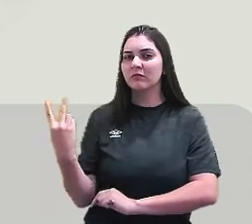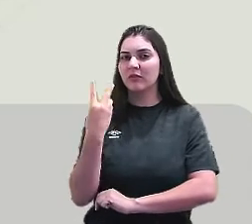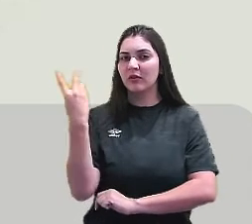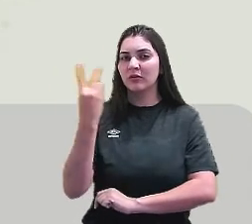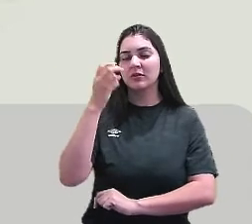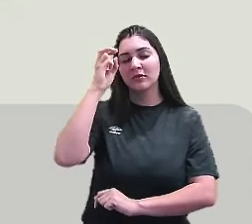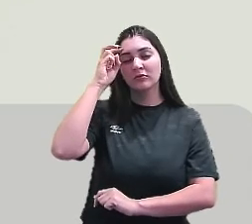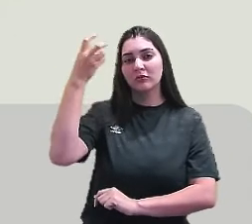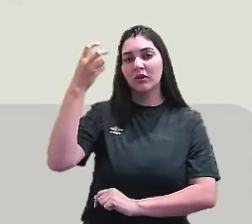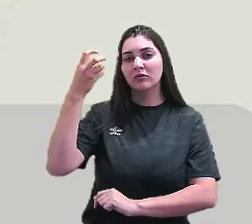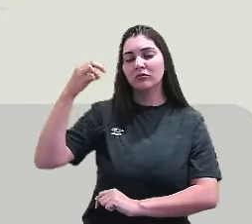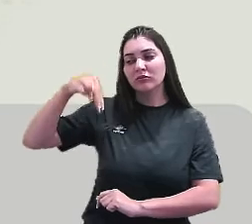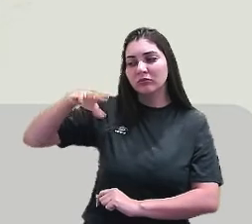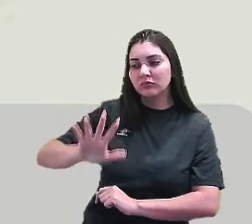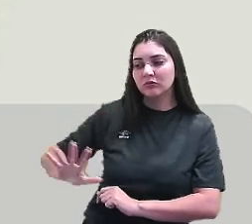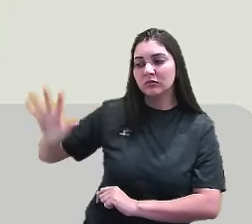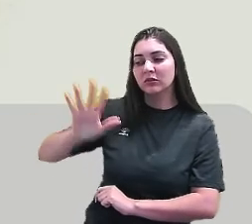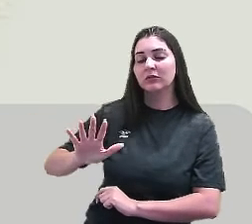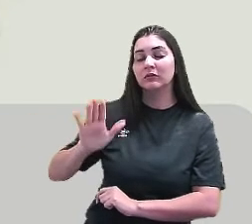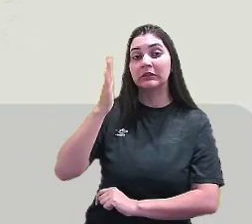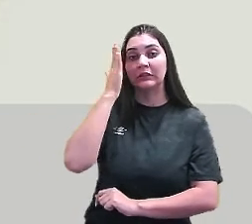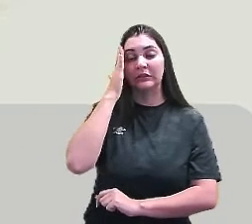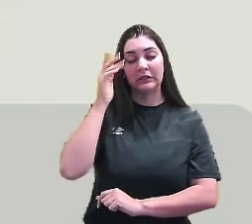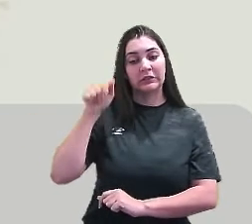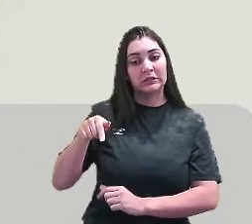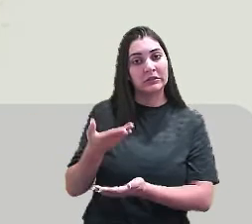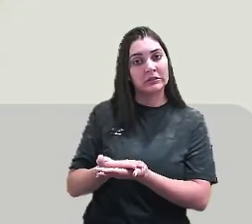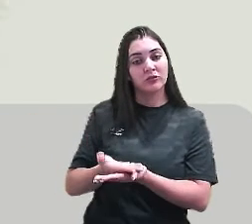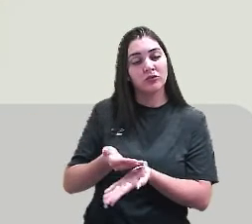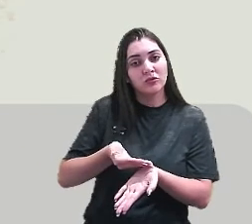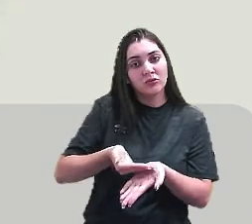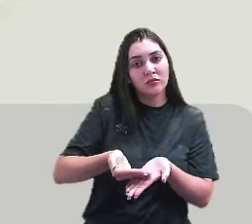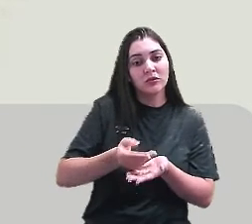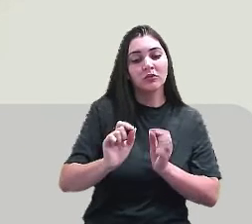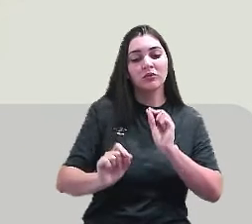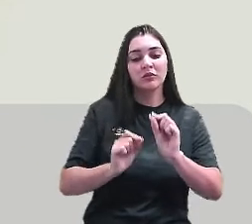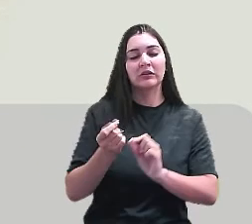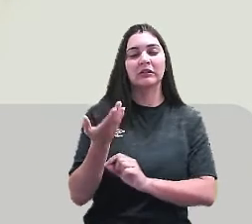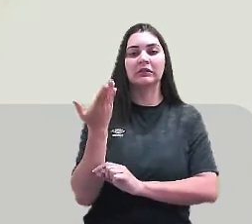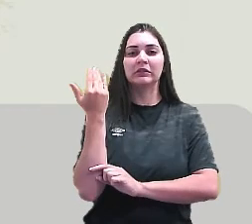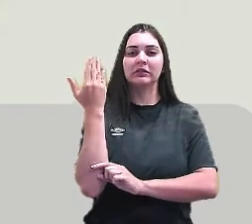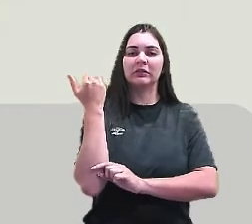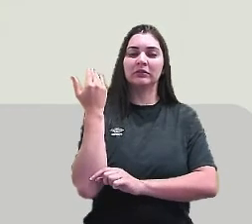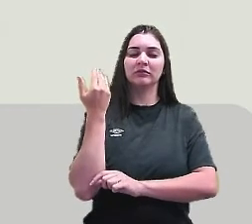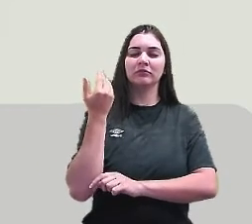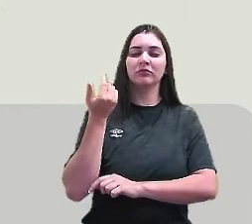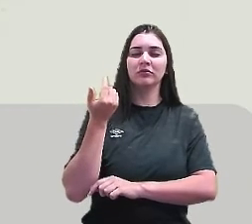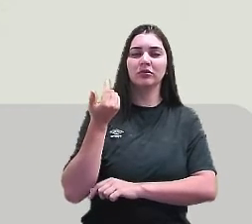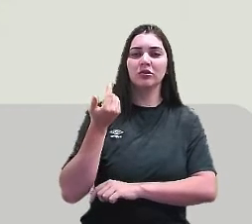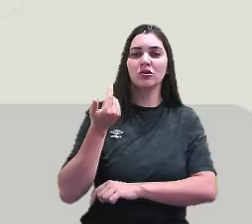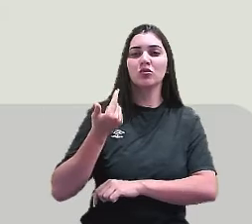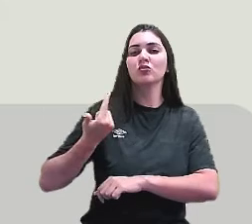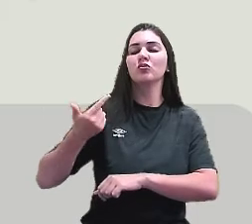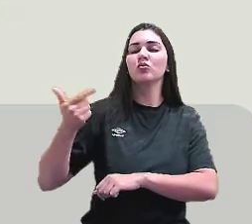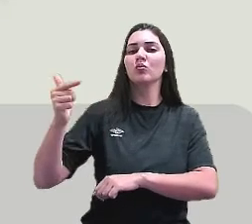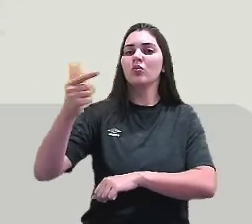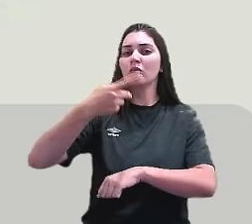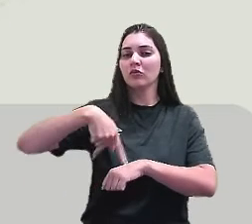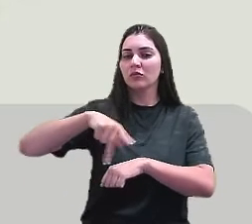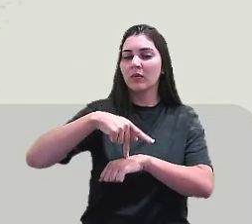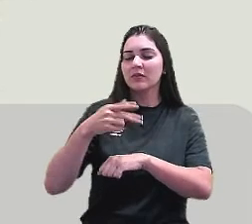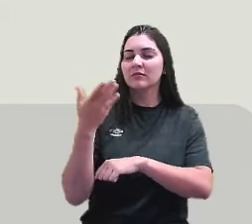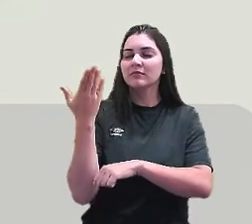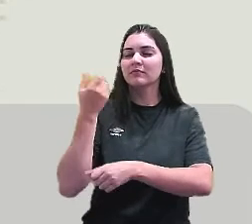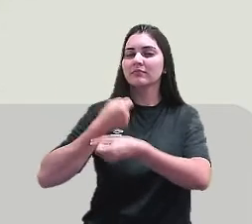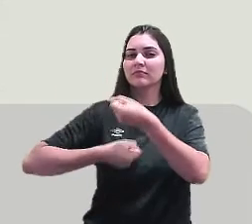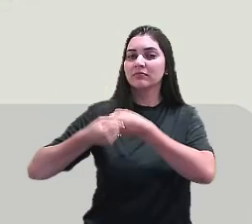da cultura nacional. Vamos entender que esses estudos começaram bem mais em outros países, bem mais atrás, porém